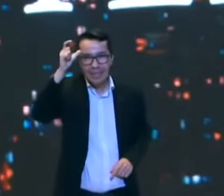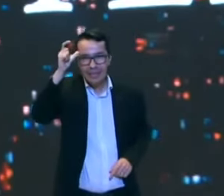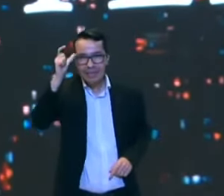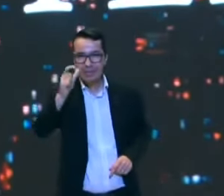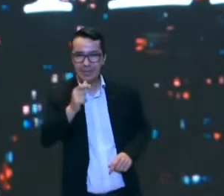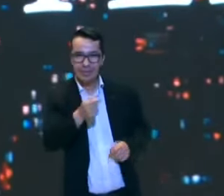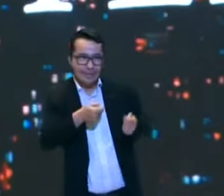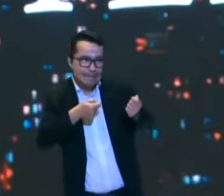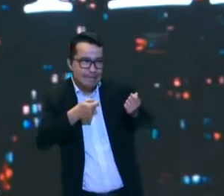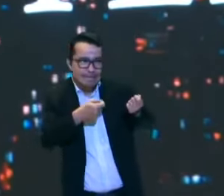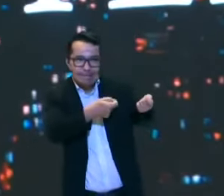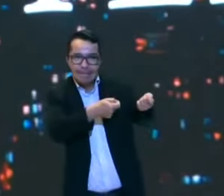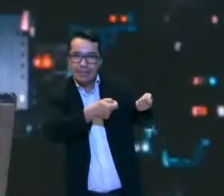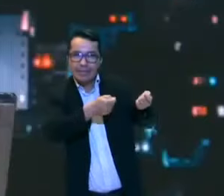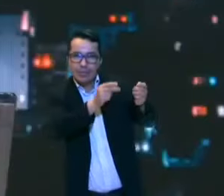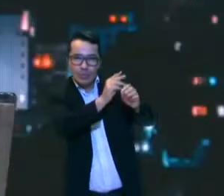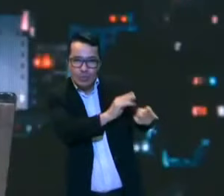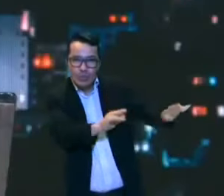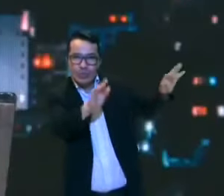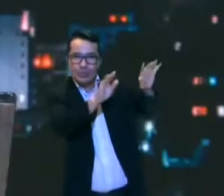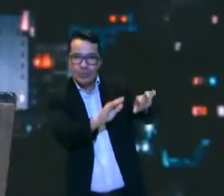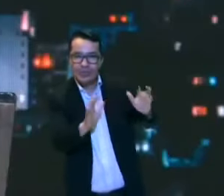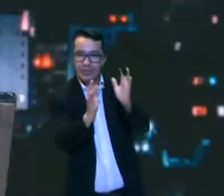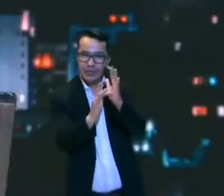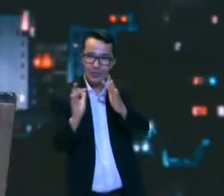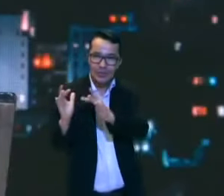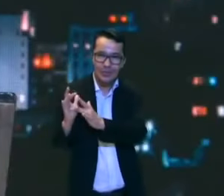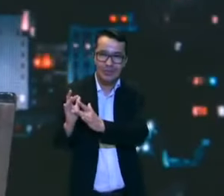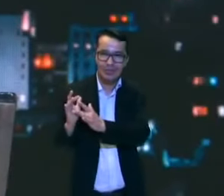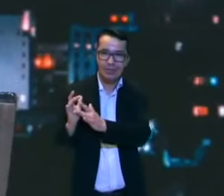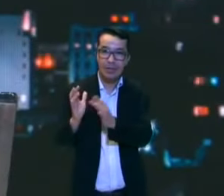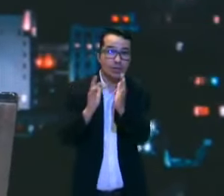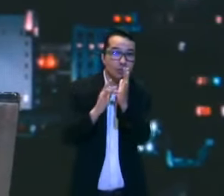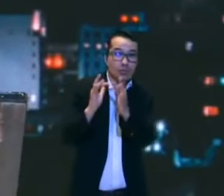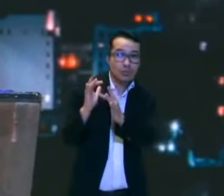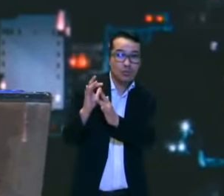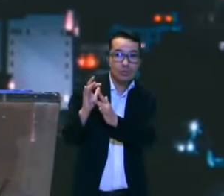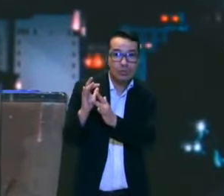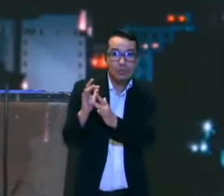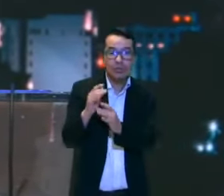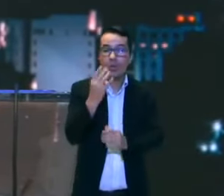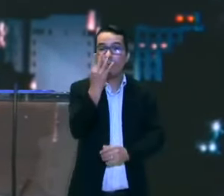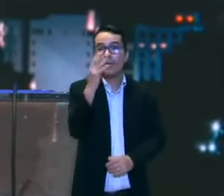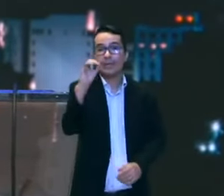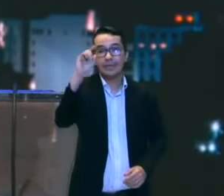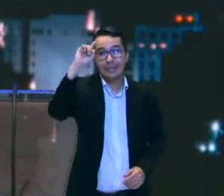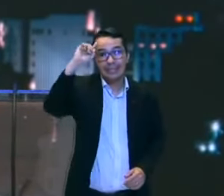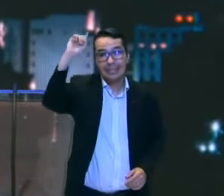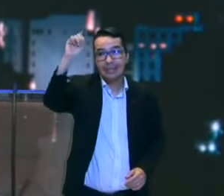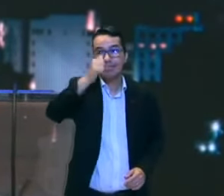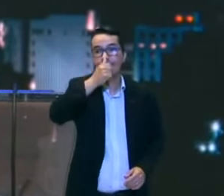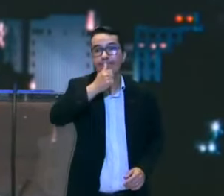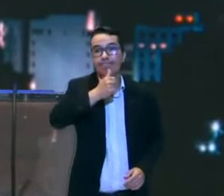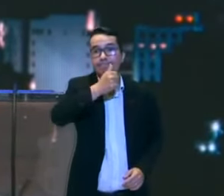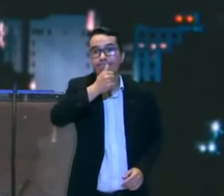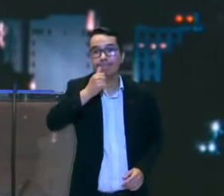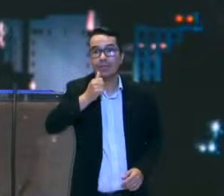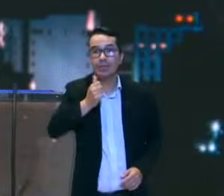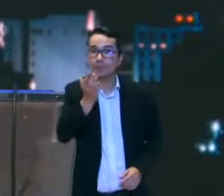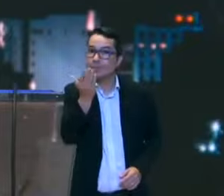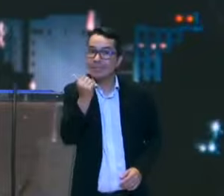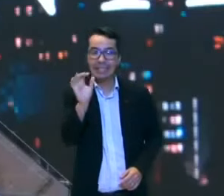Um pedaço de pão. Jesus estava sem comer há 40 dias. E ele usa como engodo